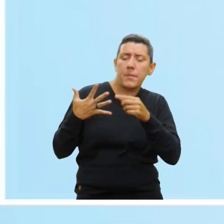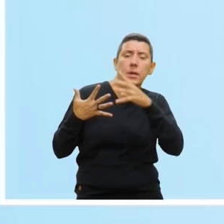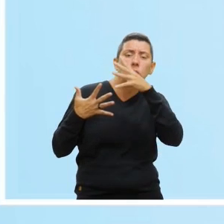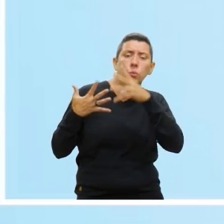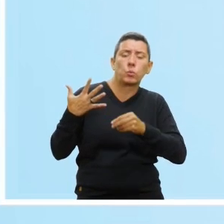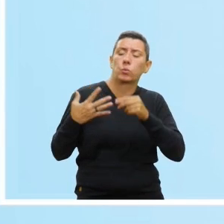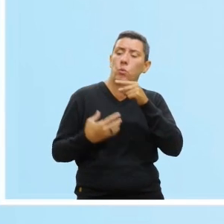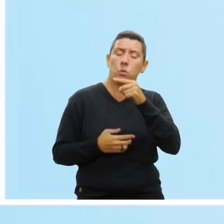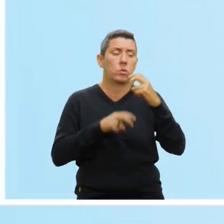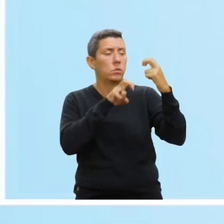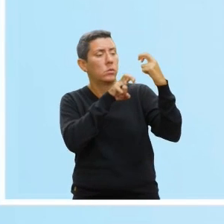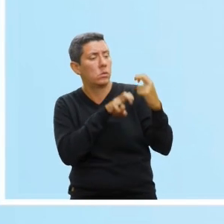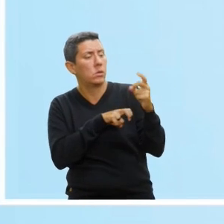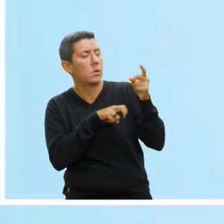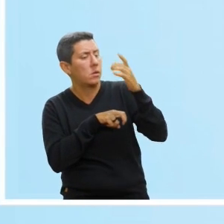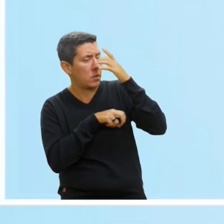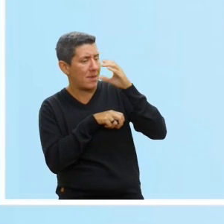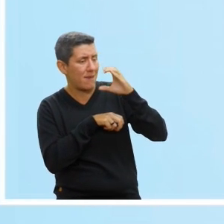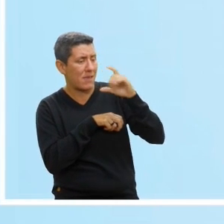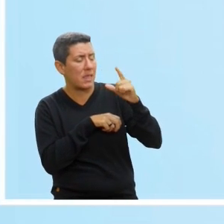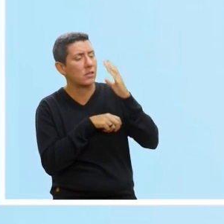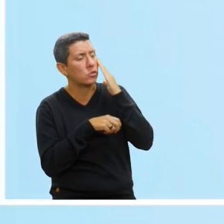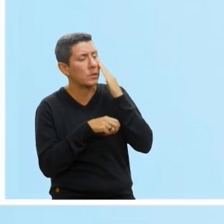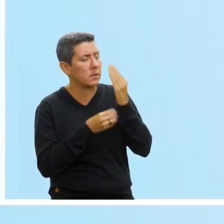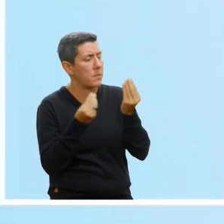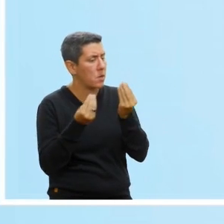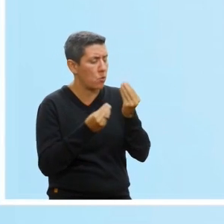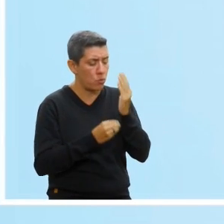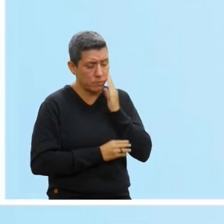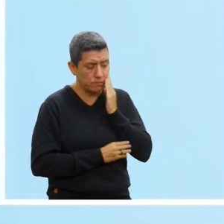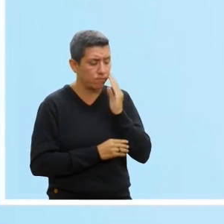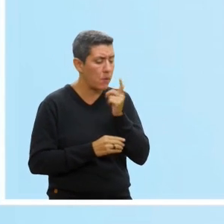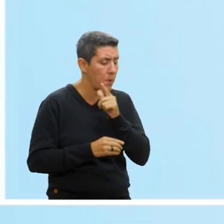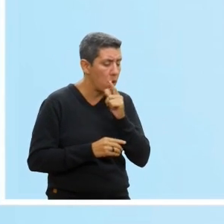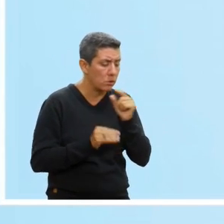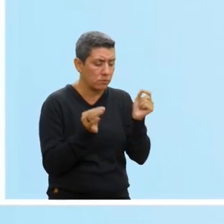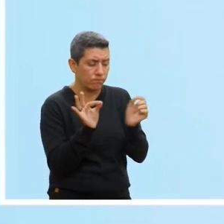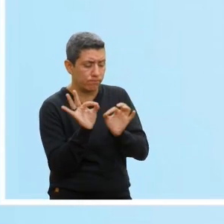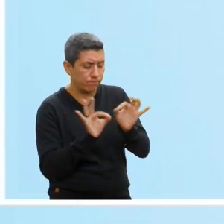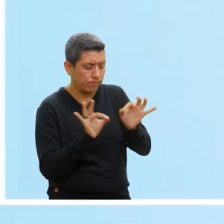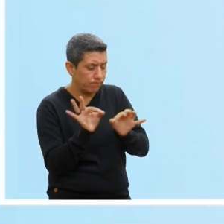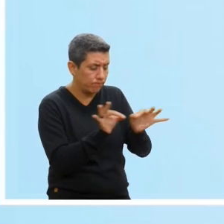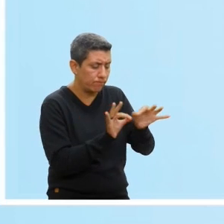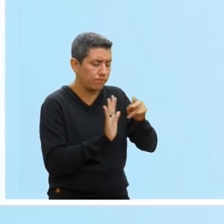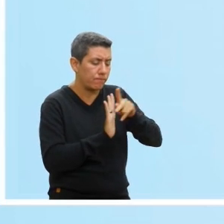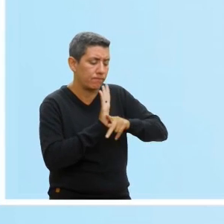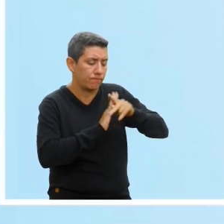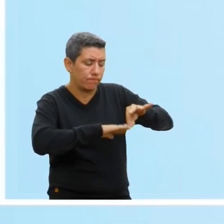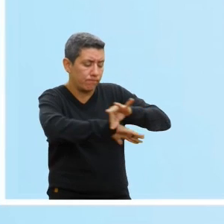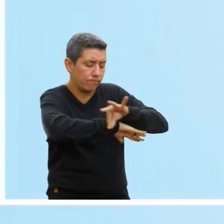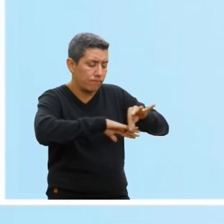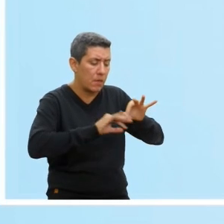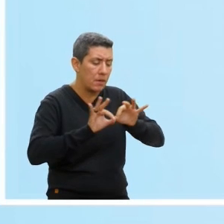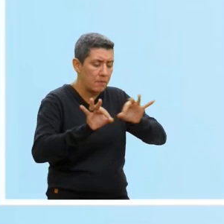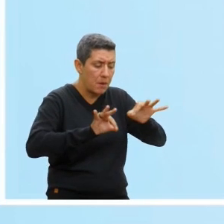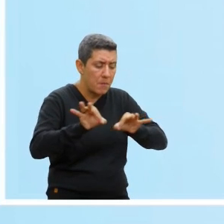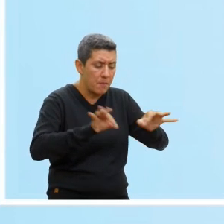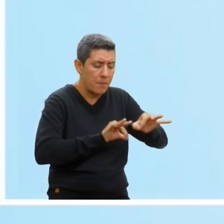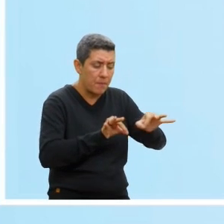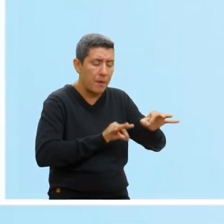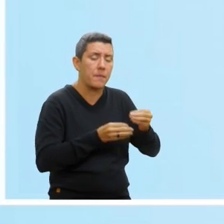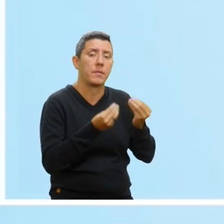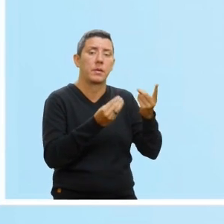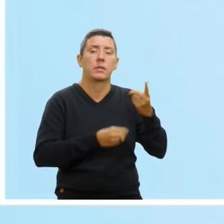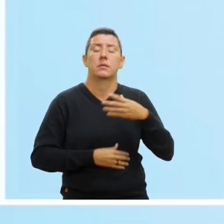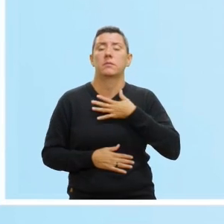cliente precisa, colocar o desenho, colocar uma topologia que vá satisfazer, que o